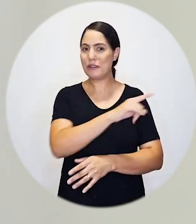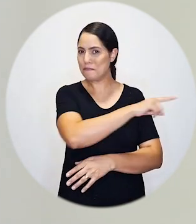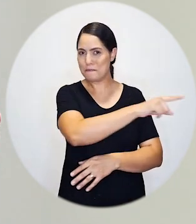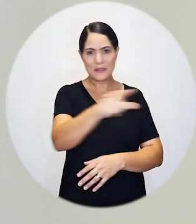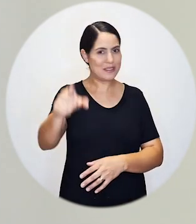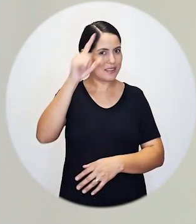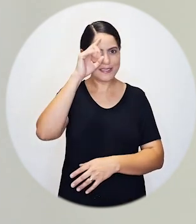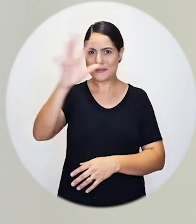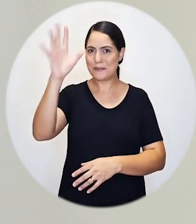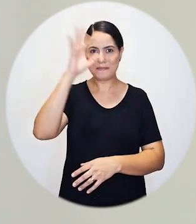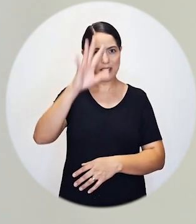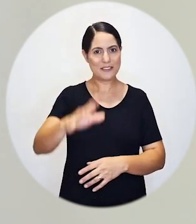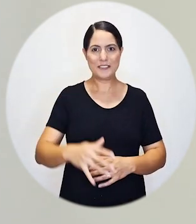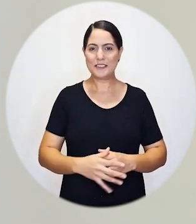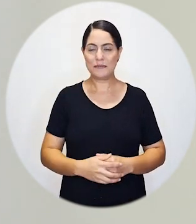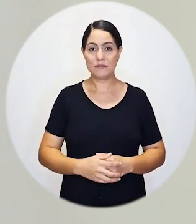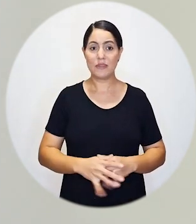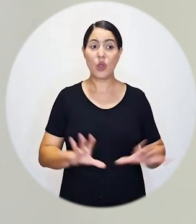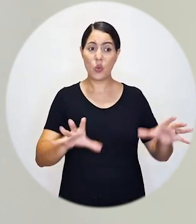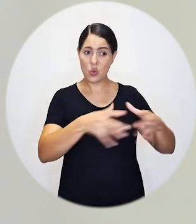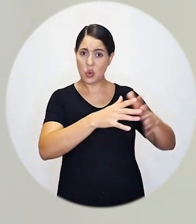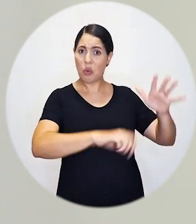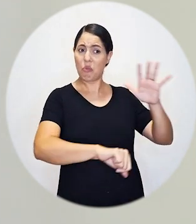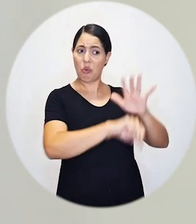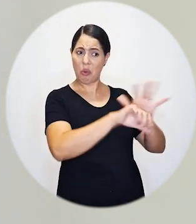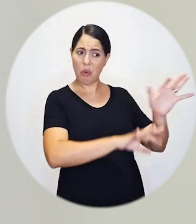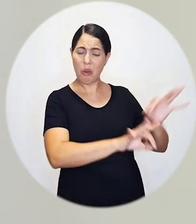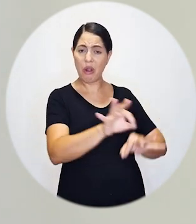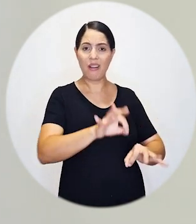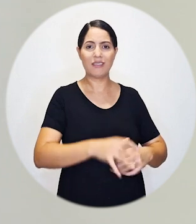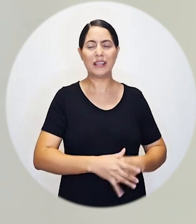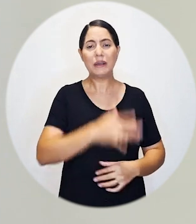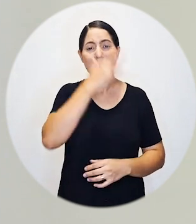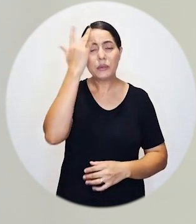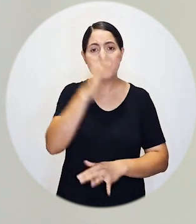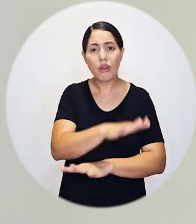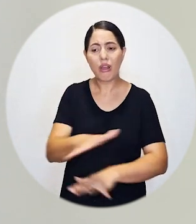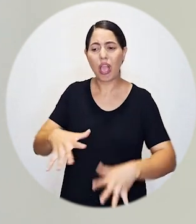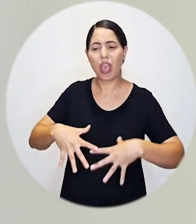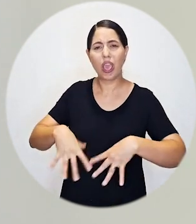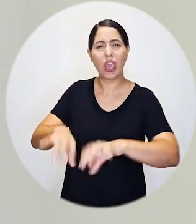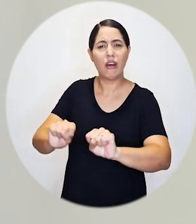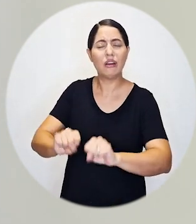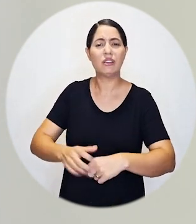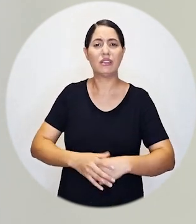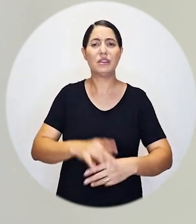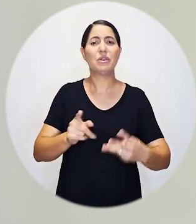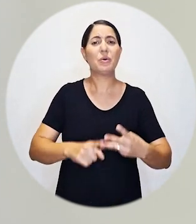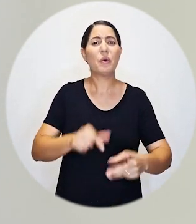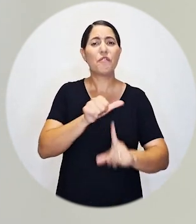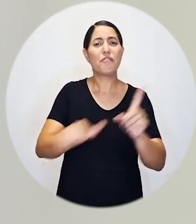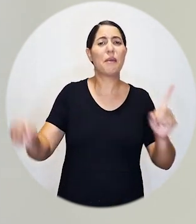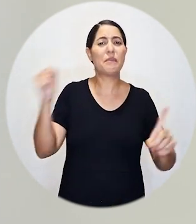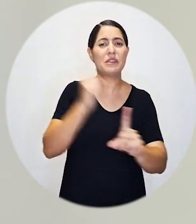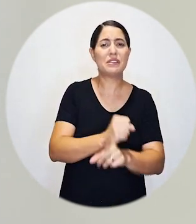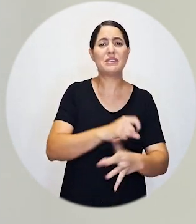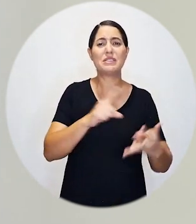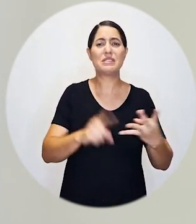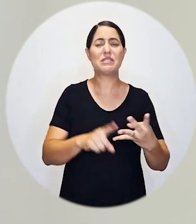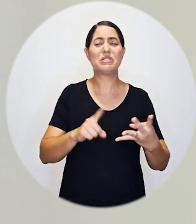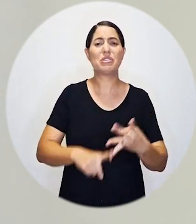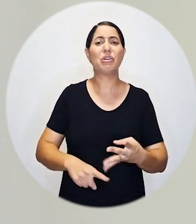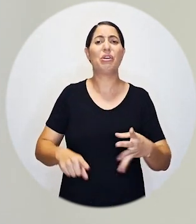que muitos dos senhores não conhecem. O crime organizado, o estupro de vulnerável, o feminicídio,